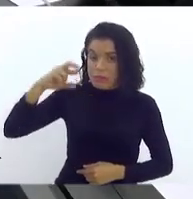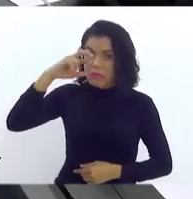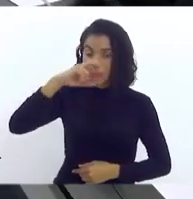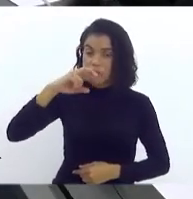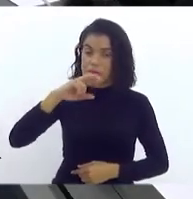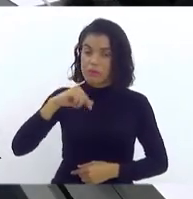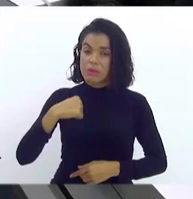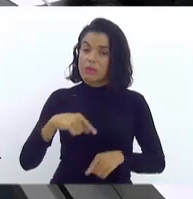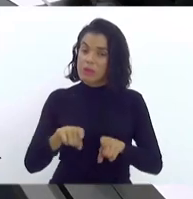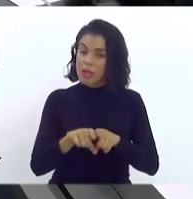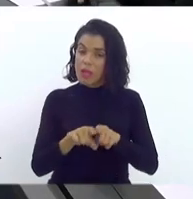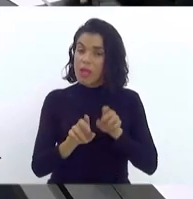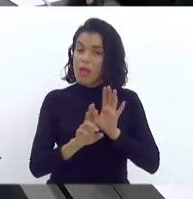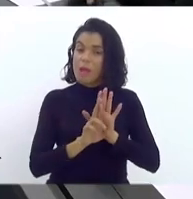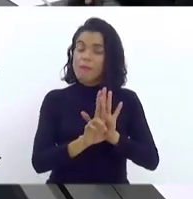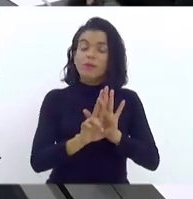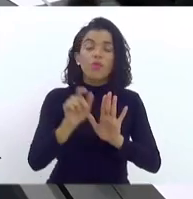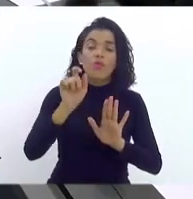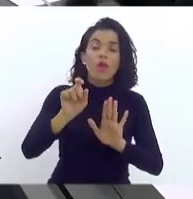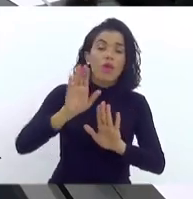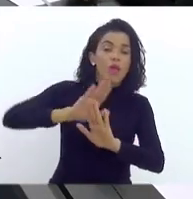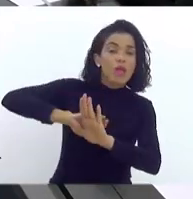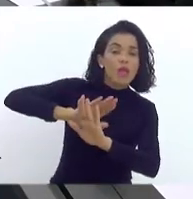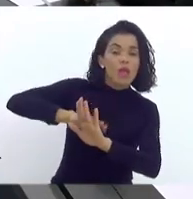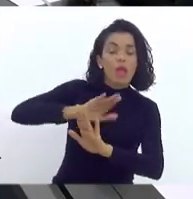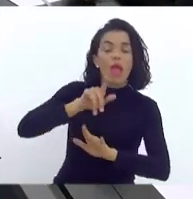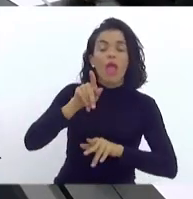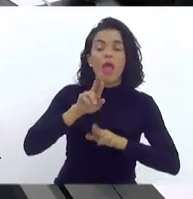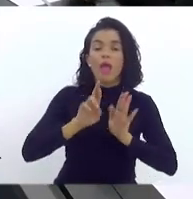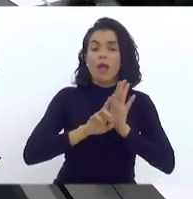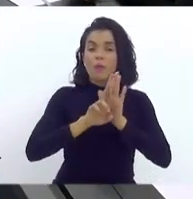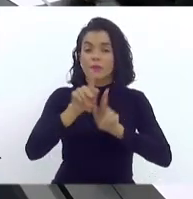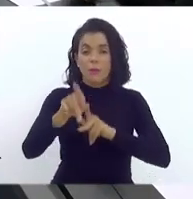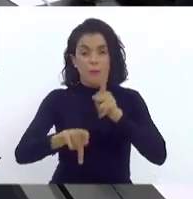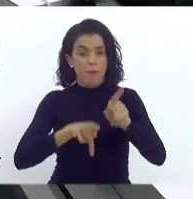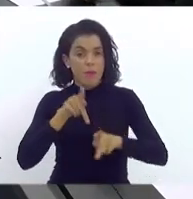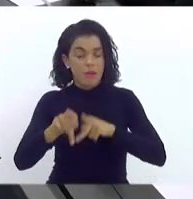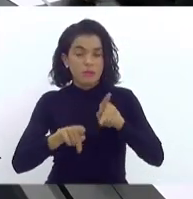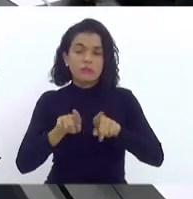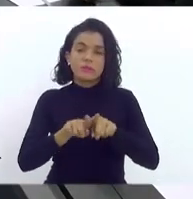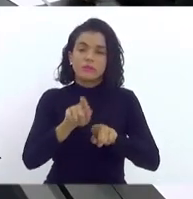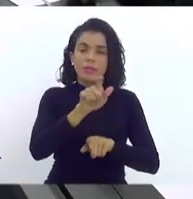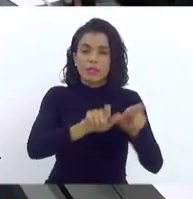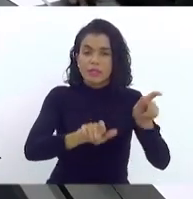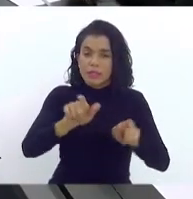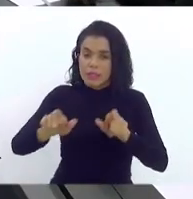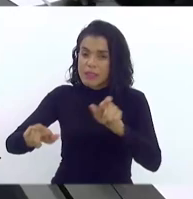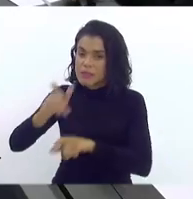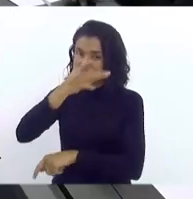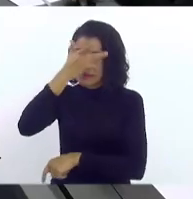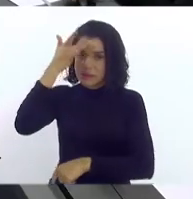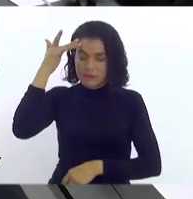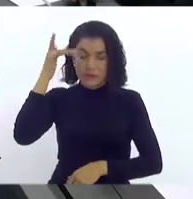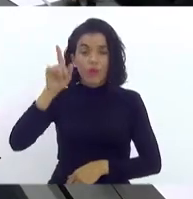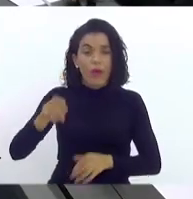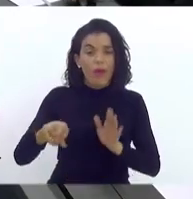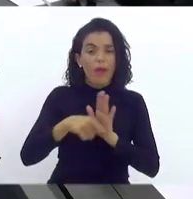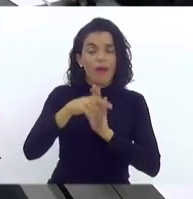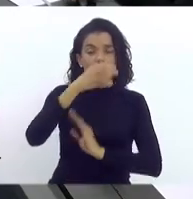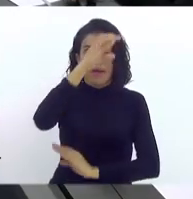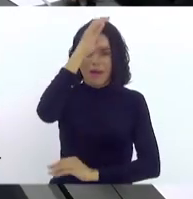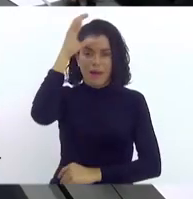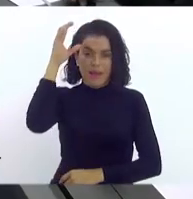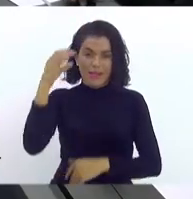somos representantes do povo, né, representante da população e das pessoas que realmente são clientes